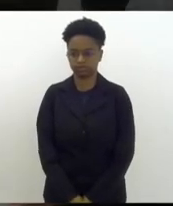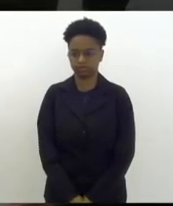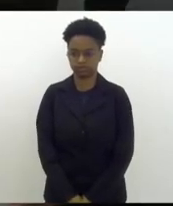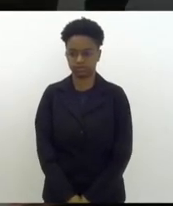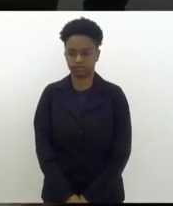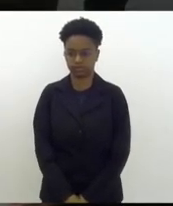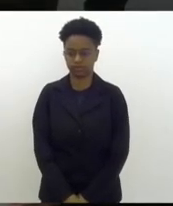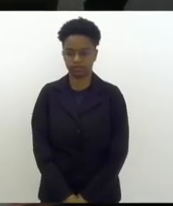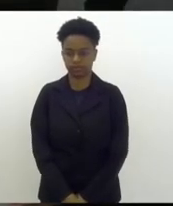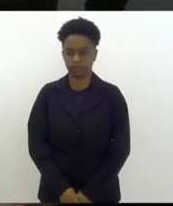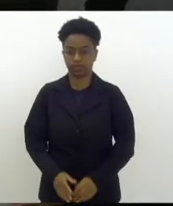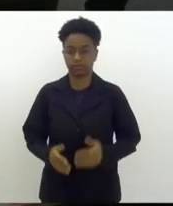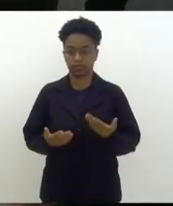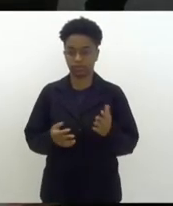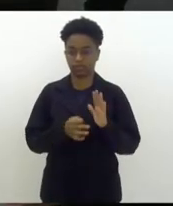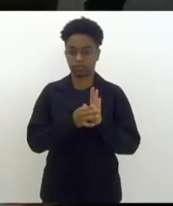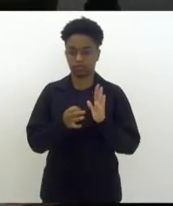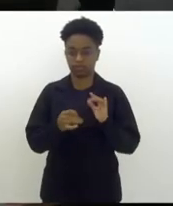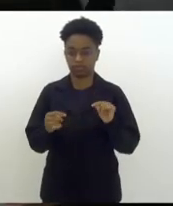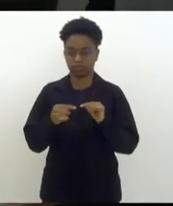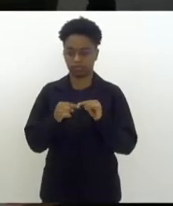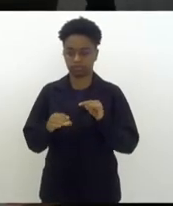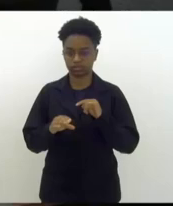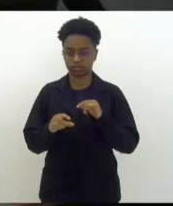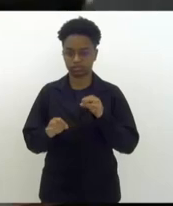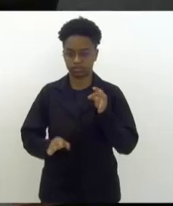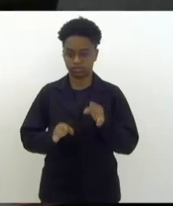seu presidente parecer pela juridicidade